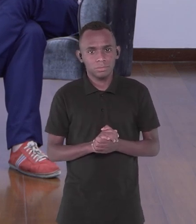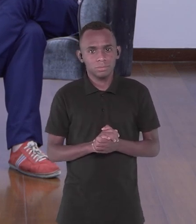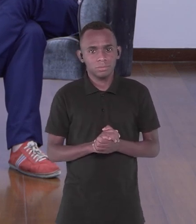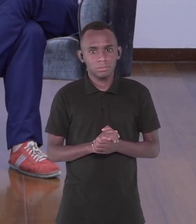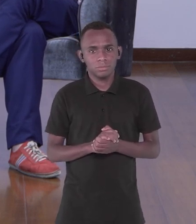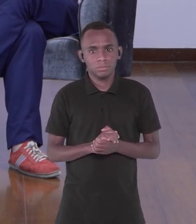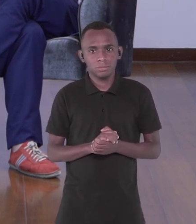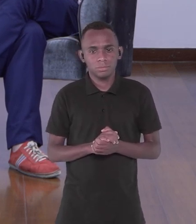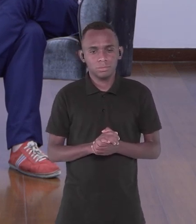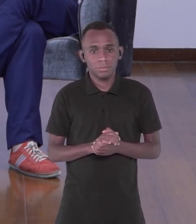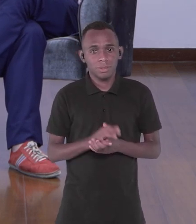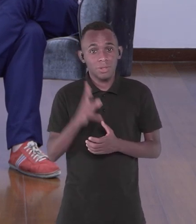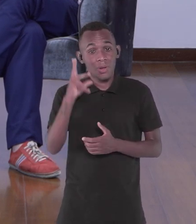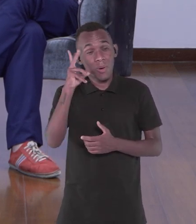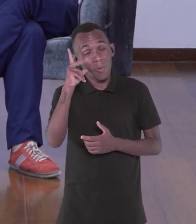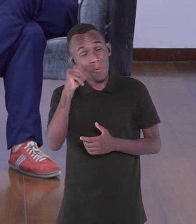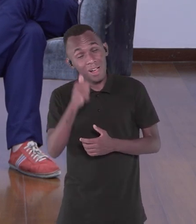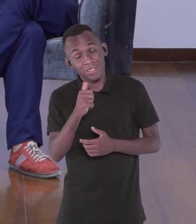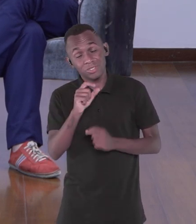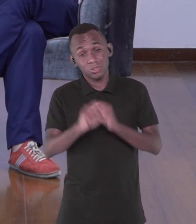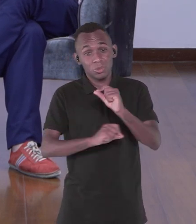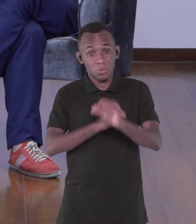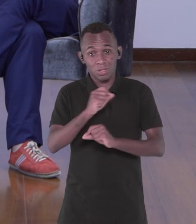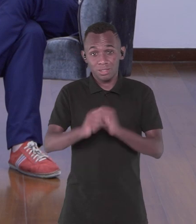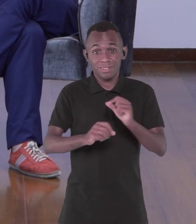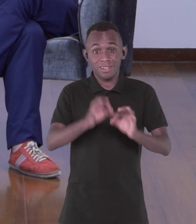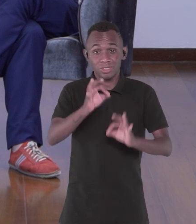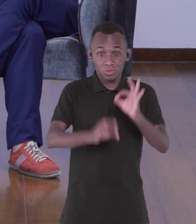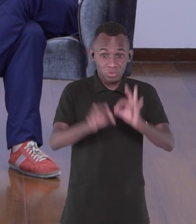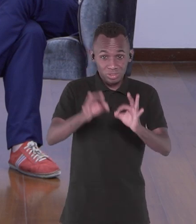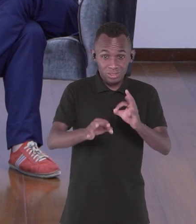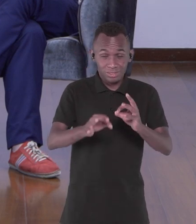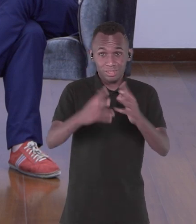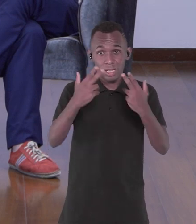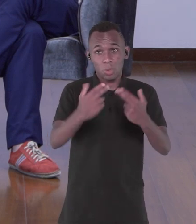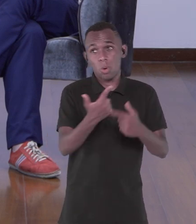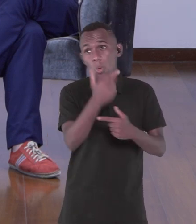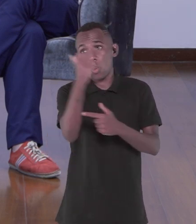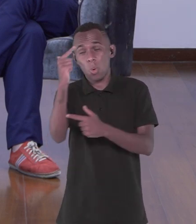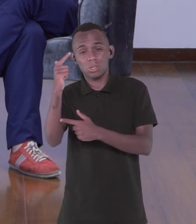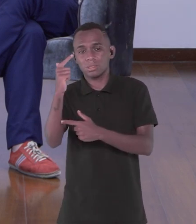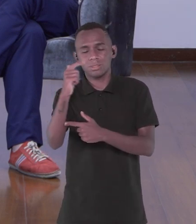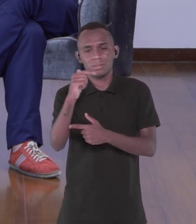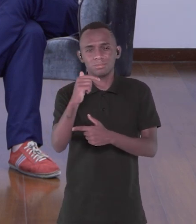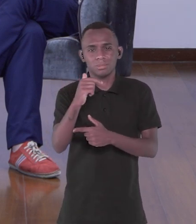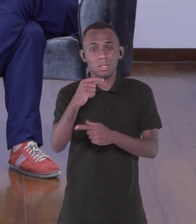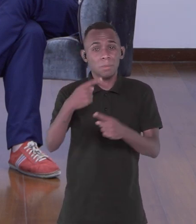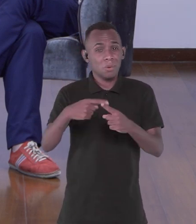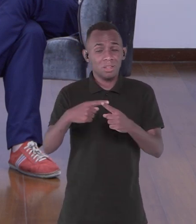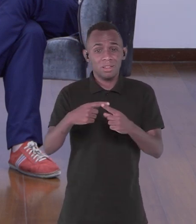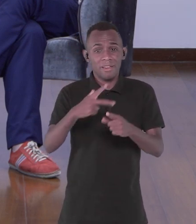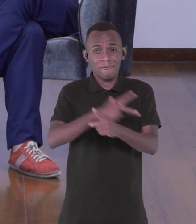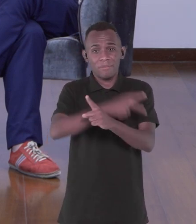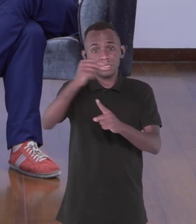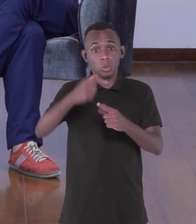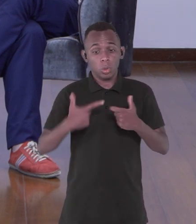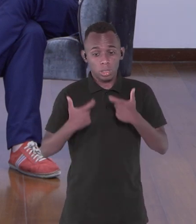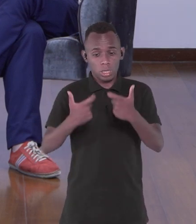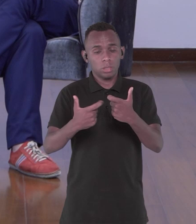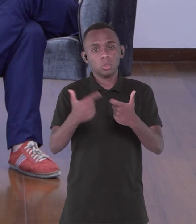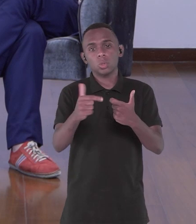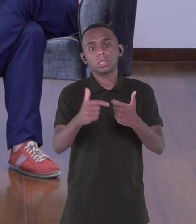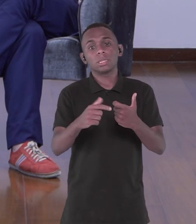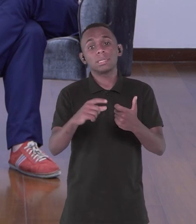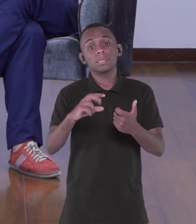Eu não acho que vai acontecer daquela forma, porque eu acho que não haverá um vencedor dessa guerra. Haverá um